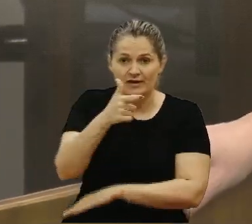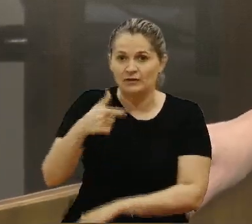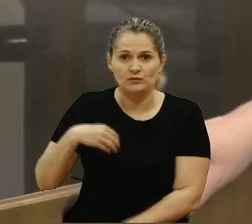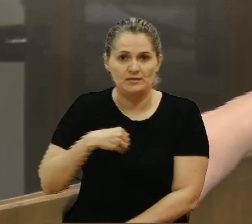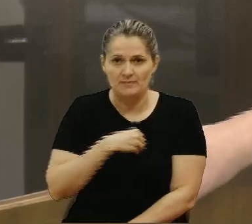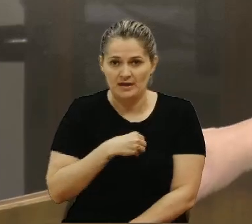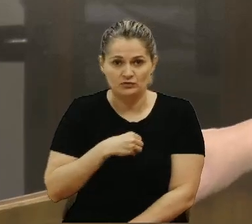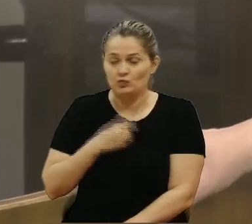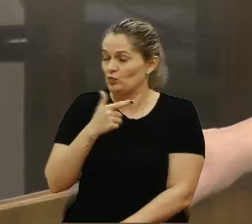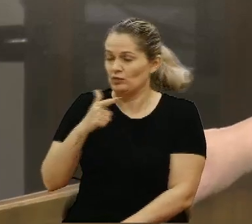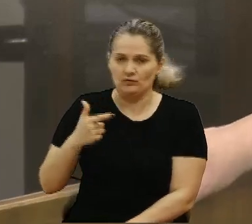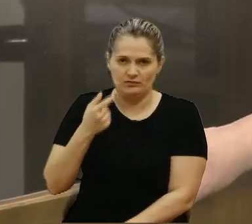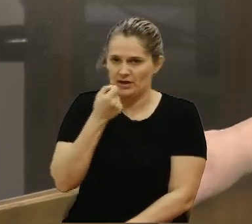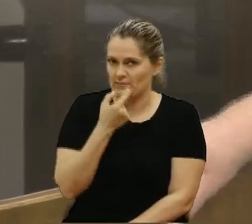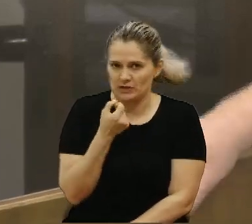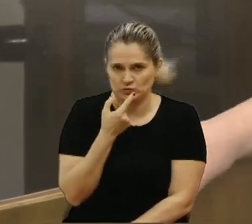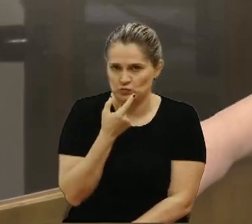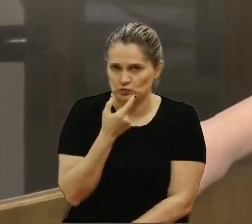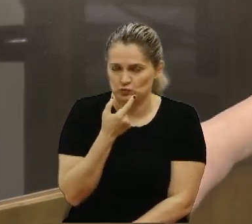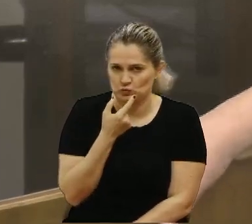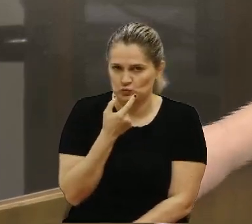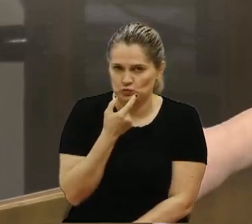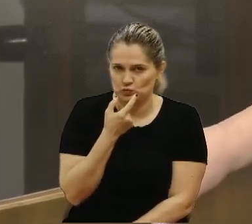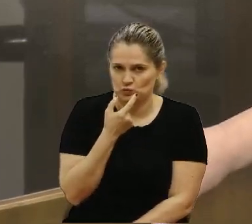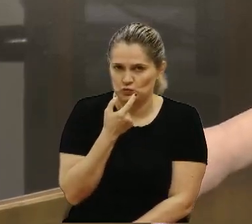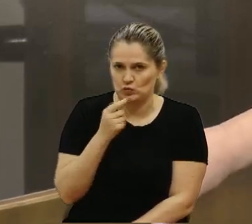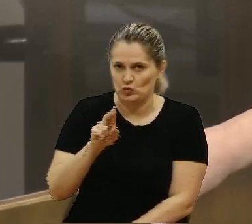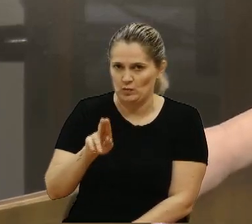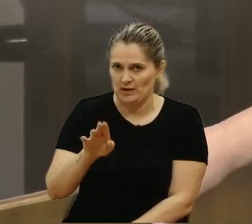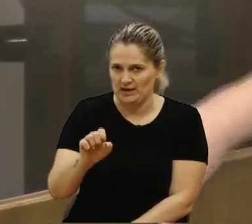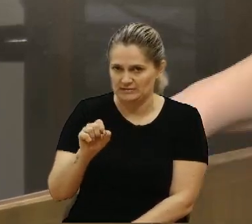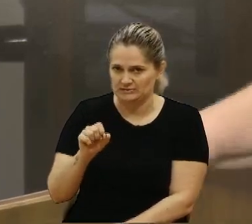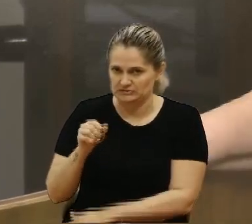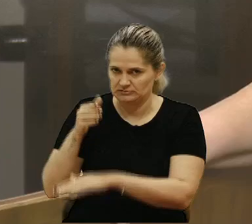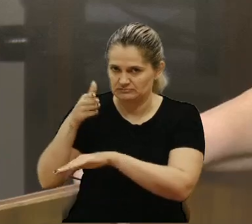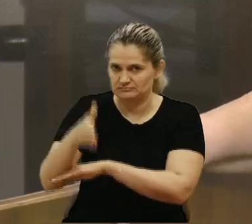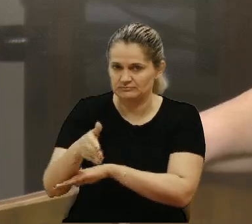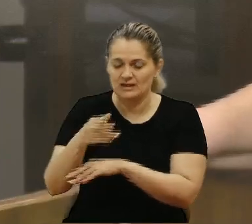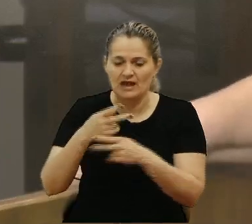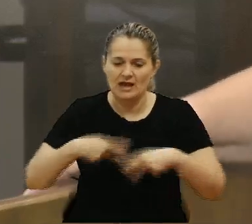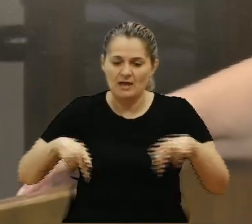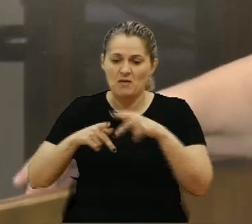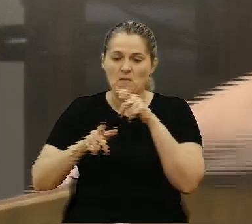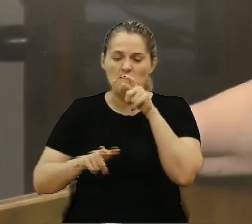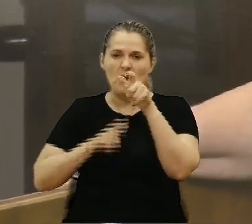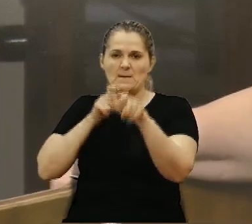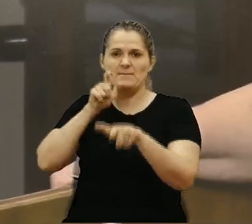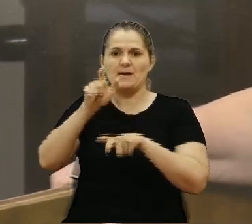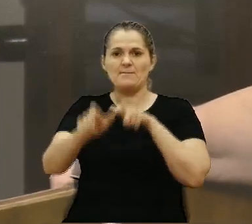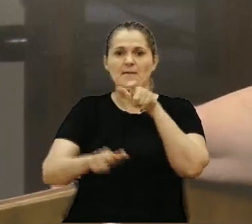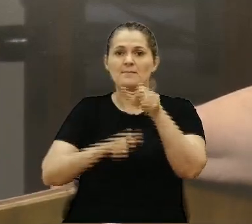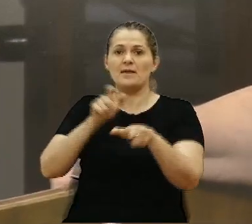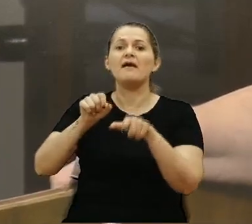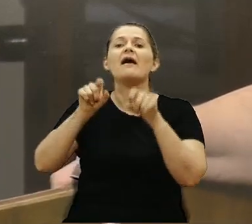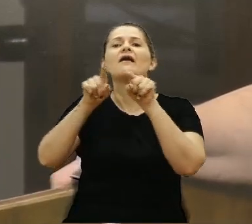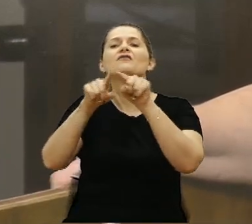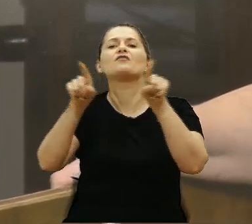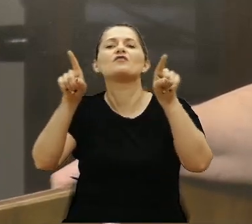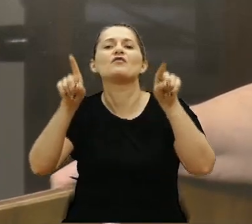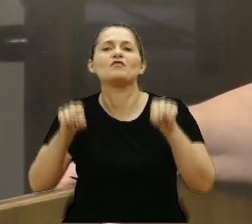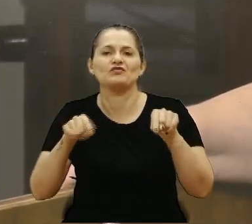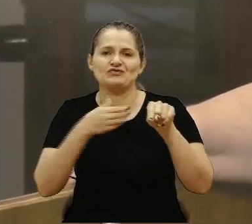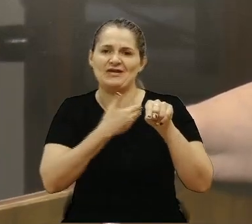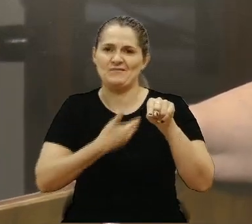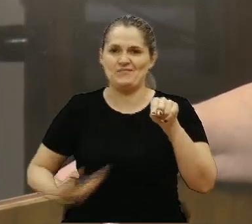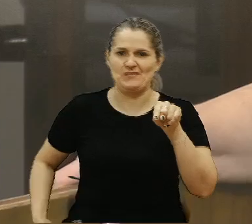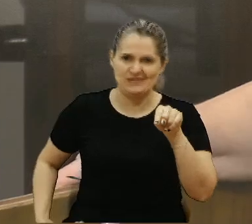não tem remédio. Aí, que a população faz? Xinga e ameaça o funcionário.